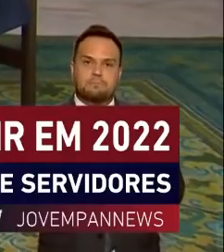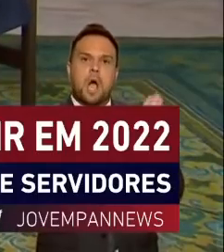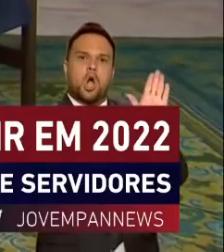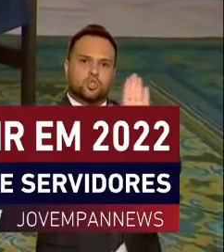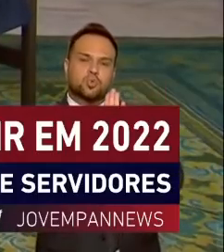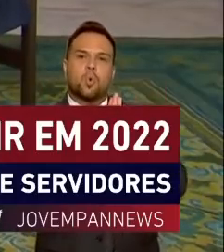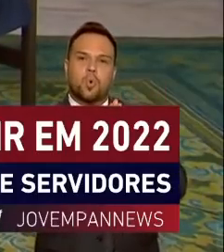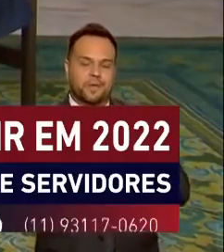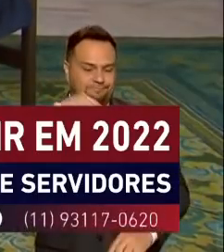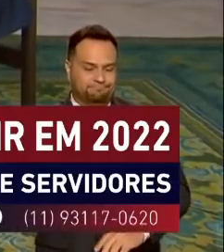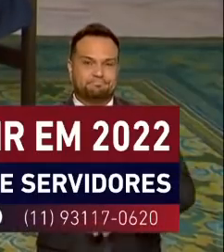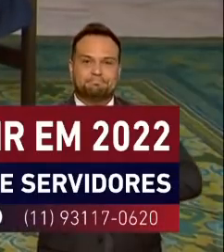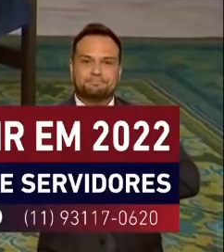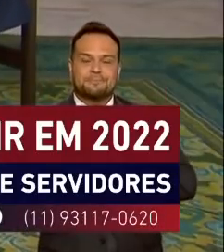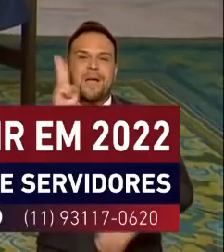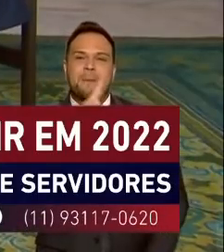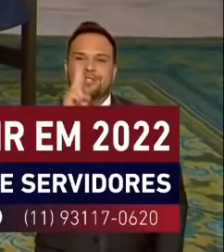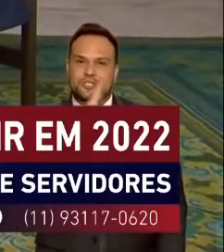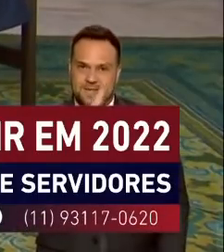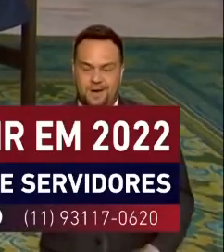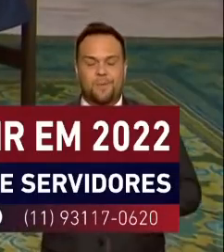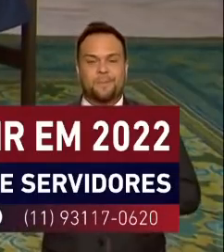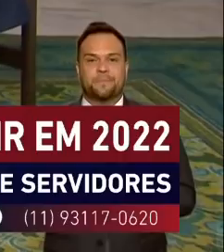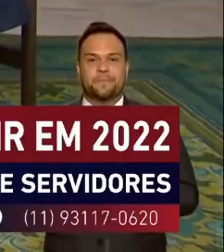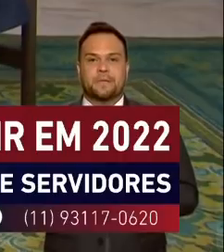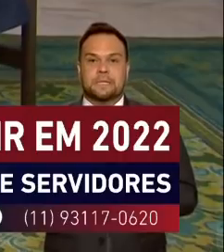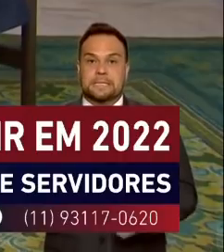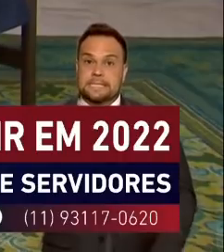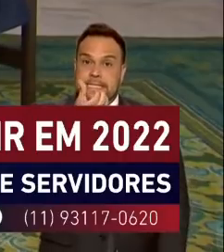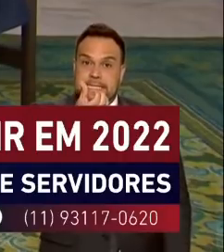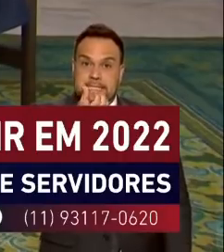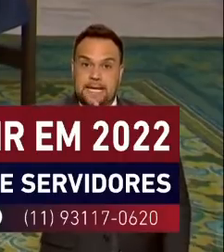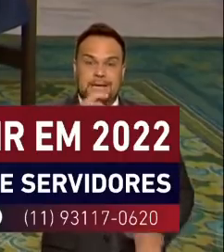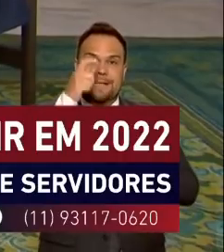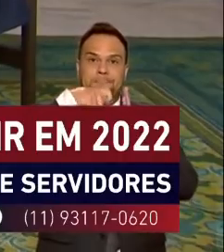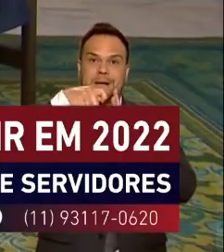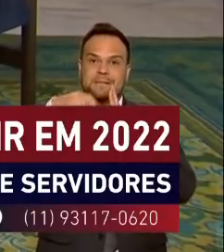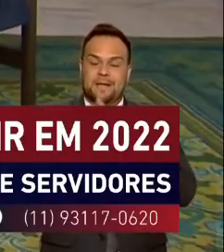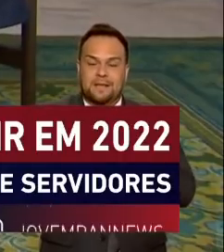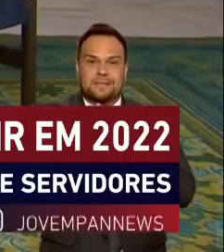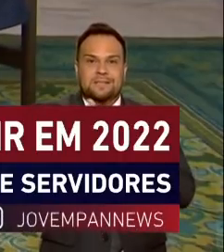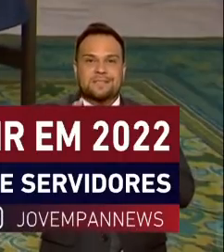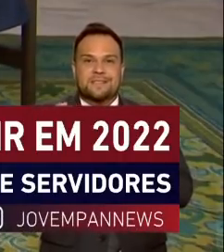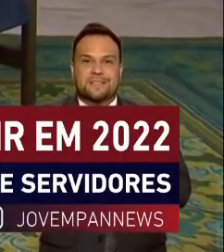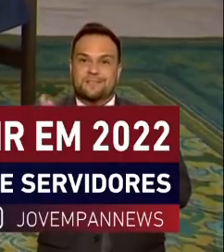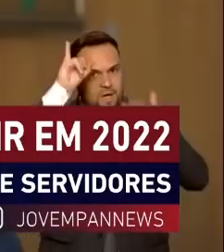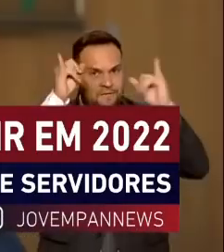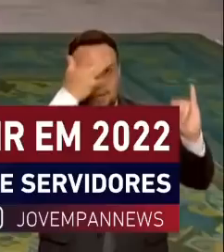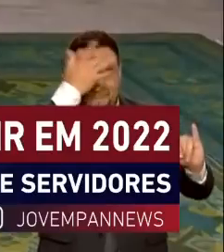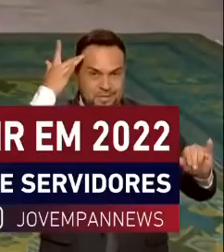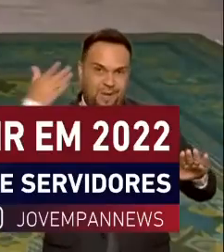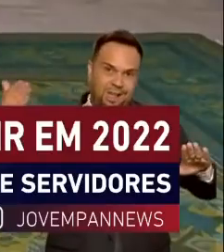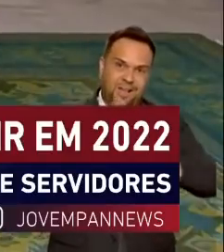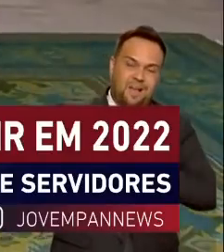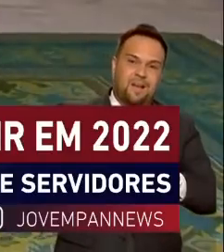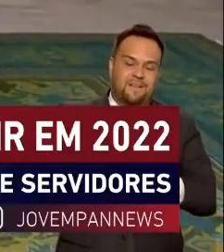afirmou que se não houver entendimento com os policiais e agentes penitenciários, o aumento ficará para o ano que vem. A